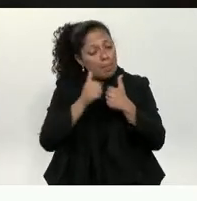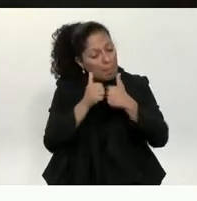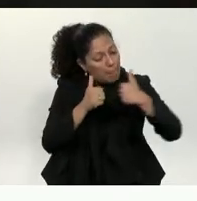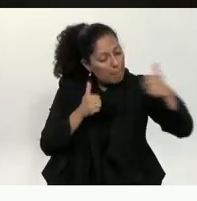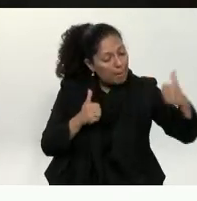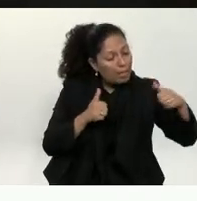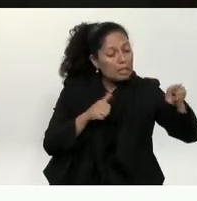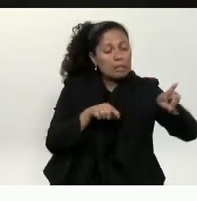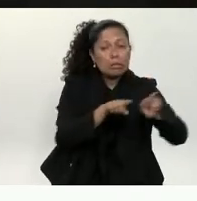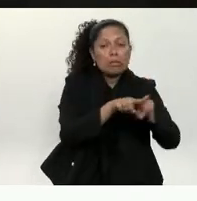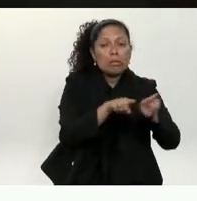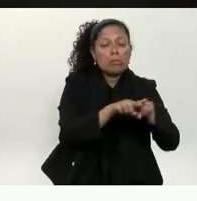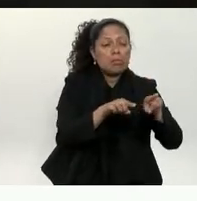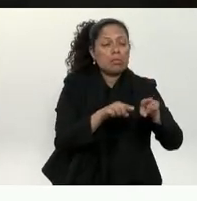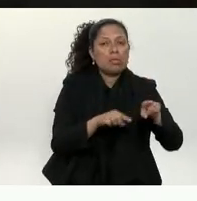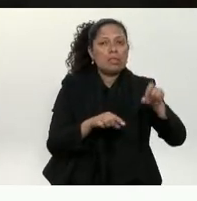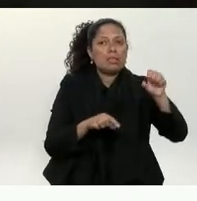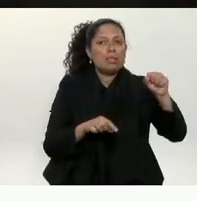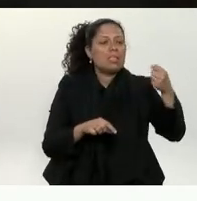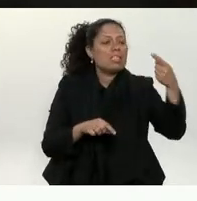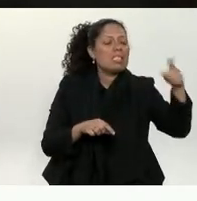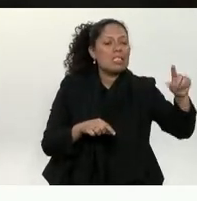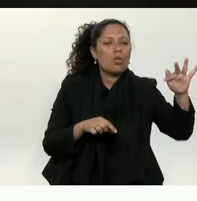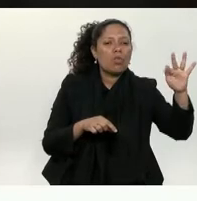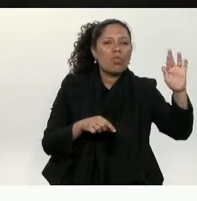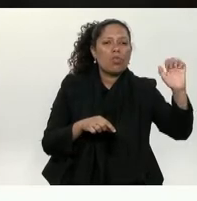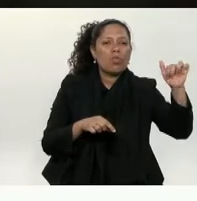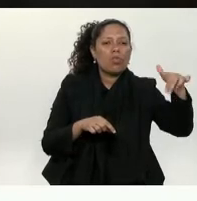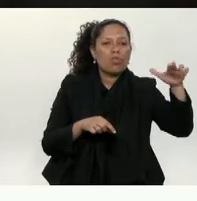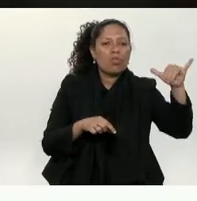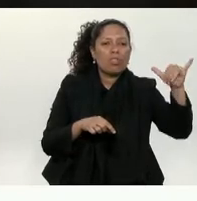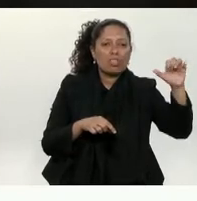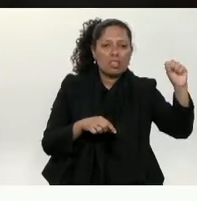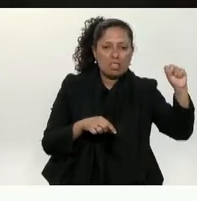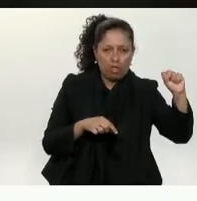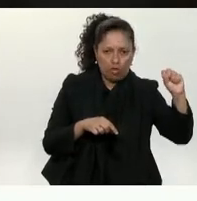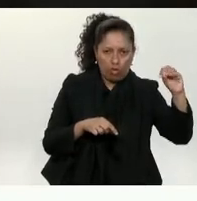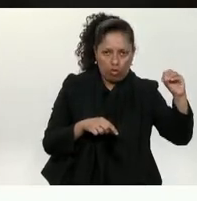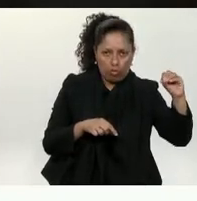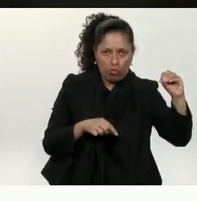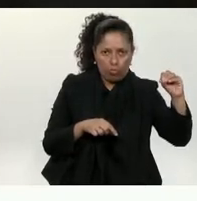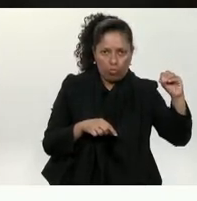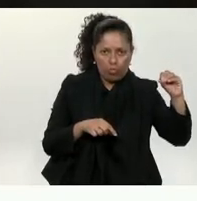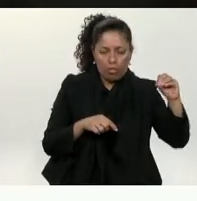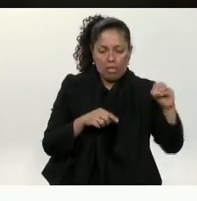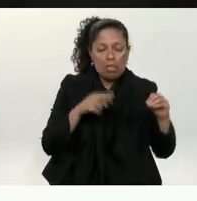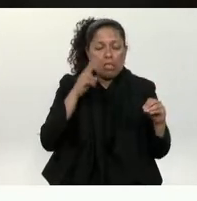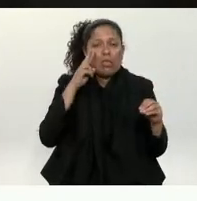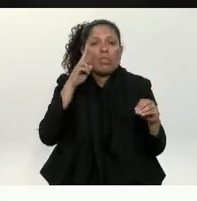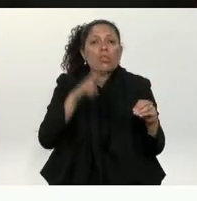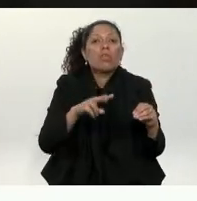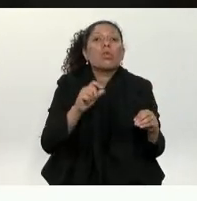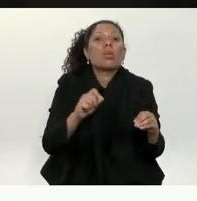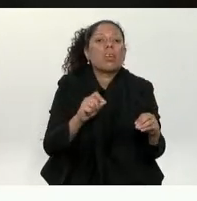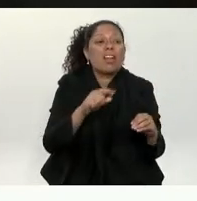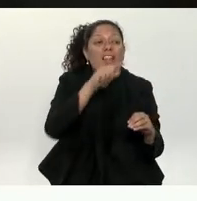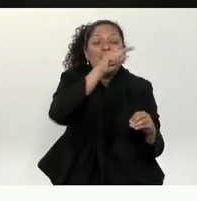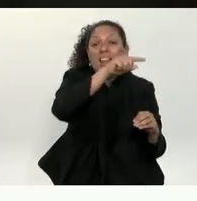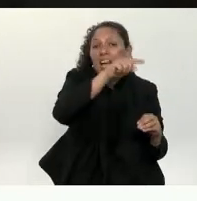exemplo. E o Noroeste todo, se for fazer uma análise técnica, o gás, por questões econômicas, lá não chegaria.